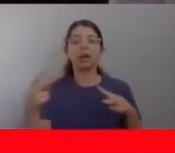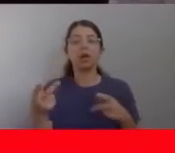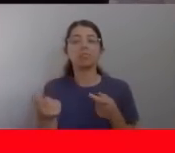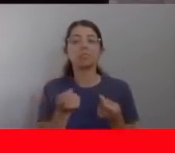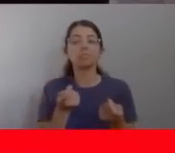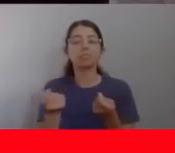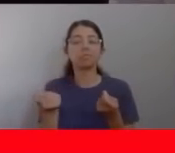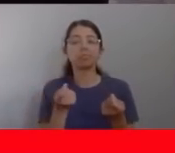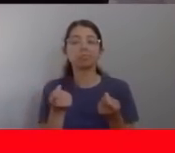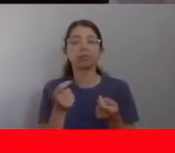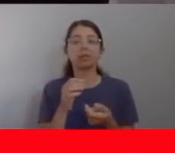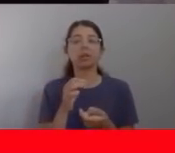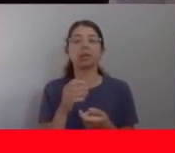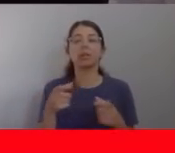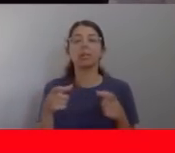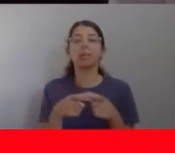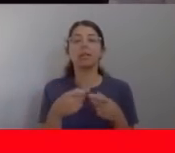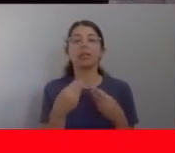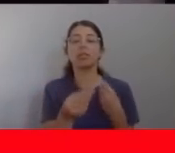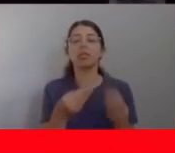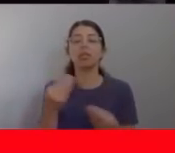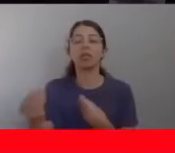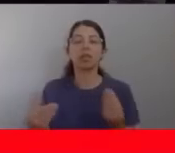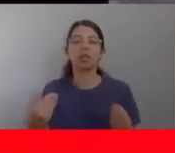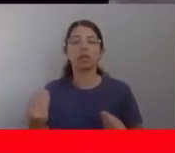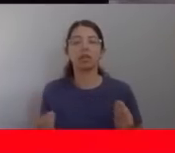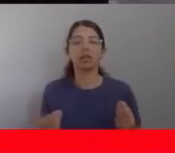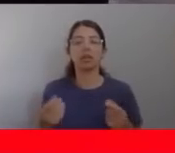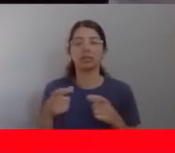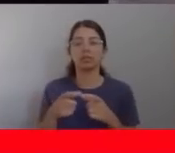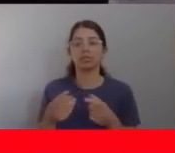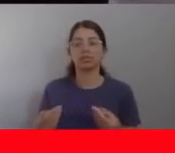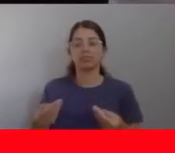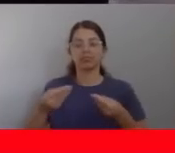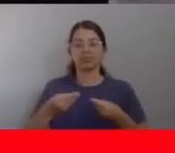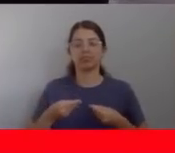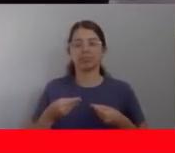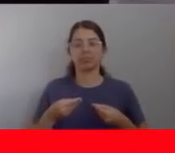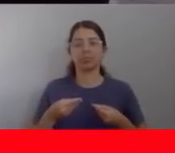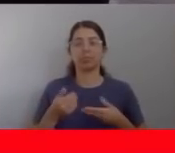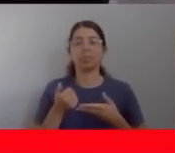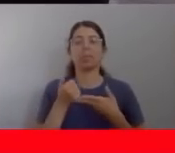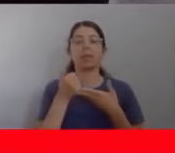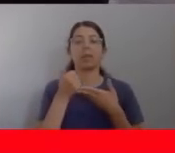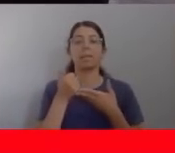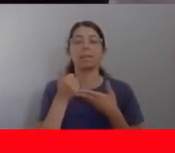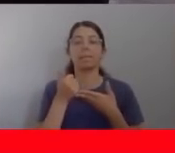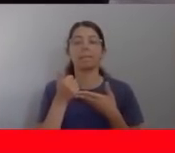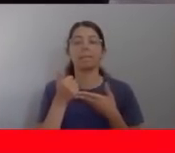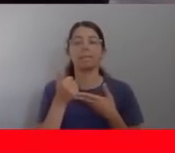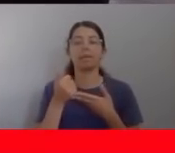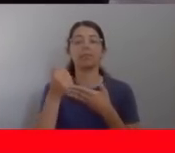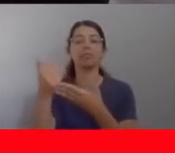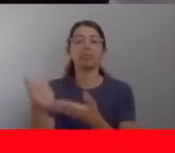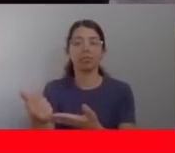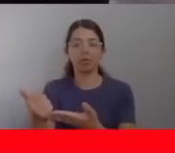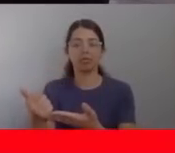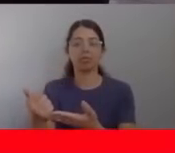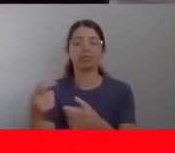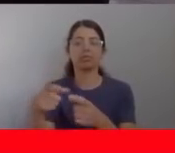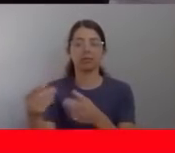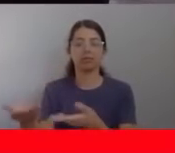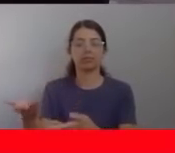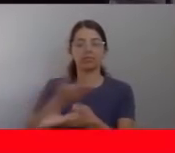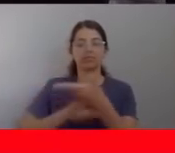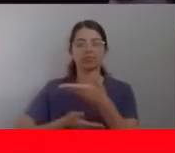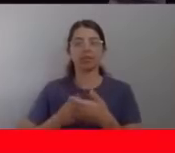atribuição de bilhetes Quando recebe esses bilhetes por contrapartida do tal apoio que dá acho errado digo com todas as letras